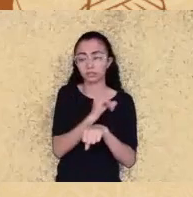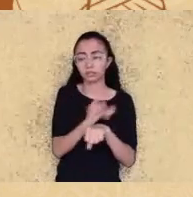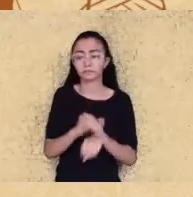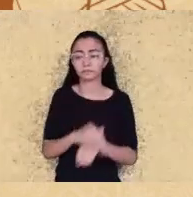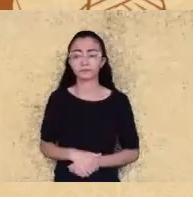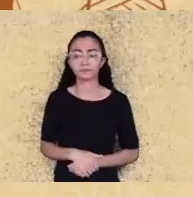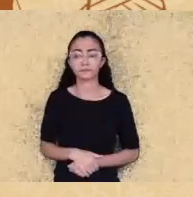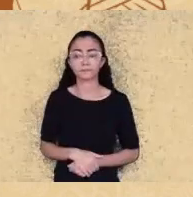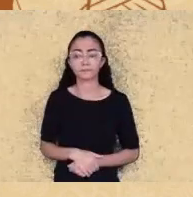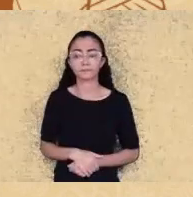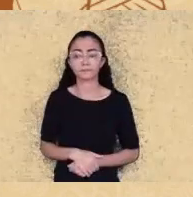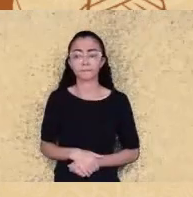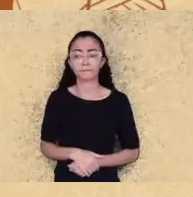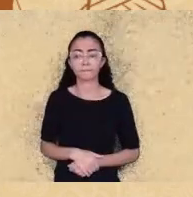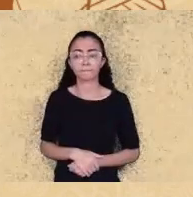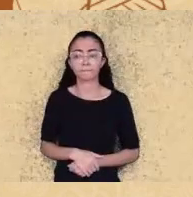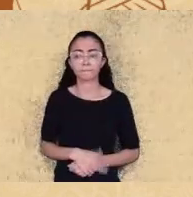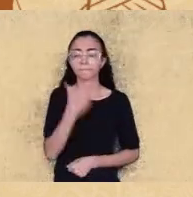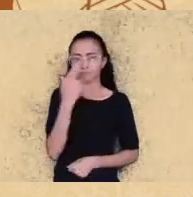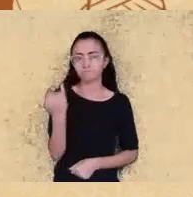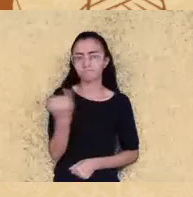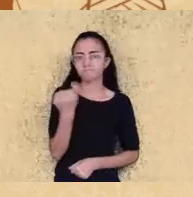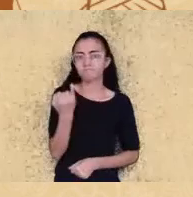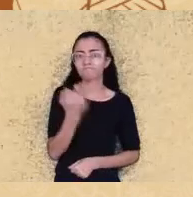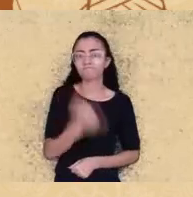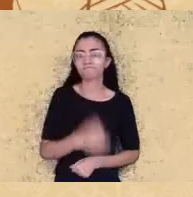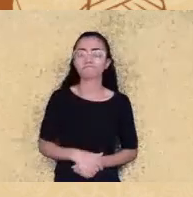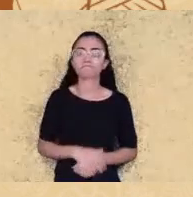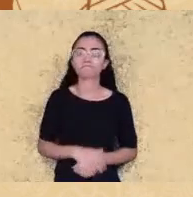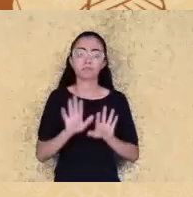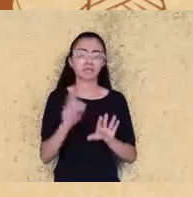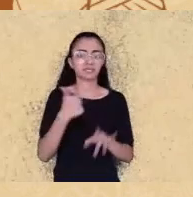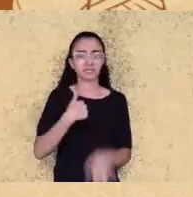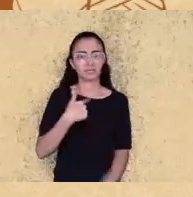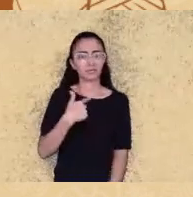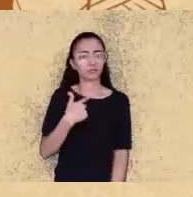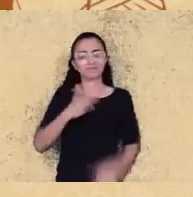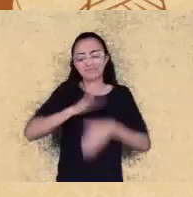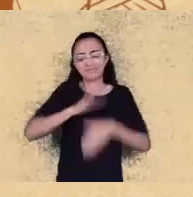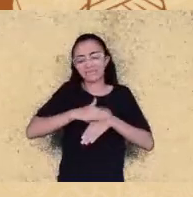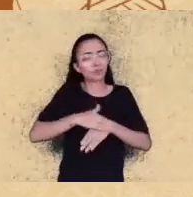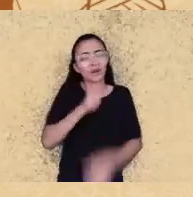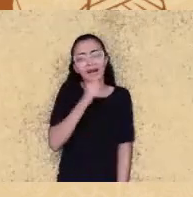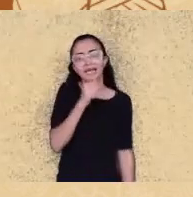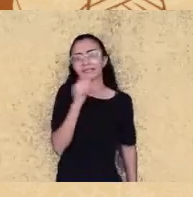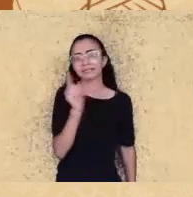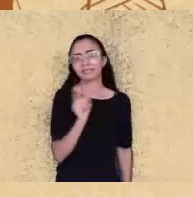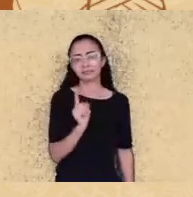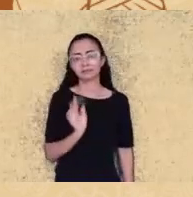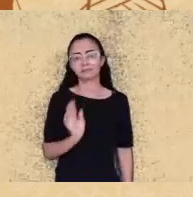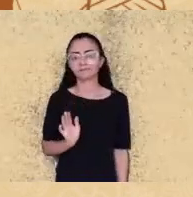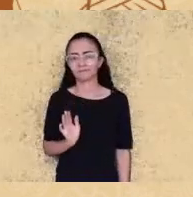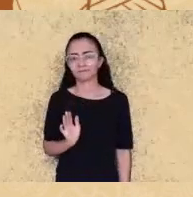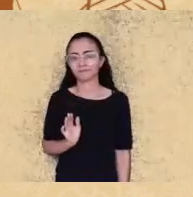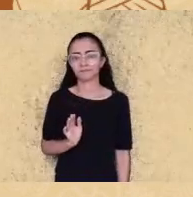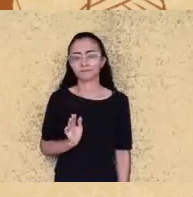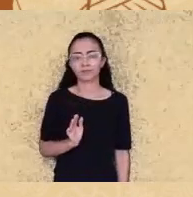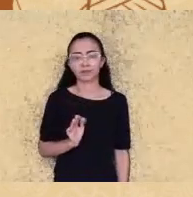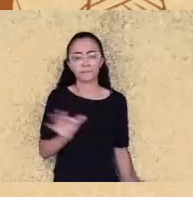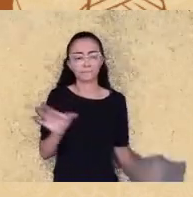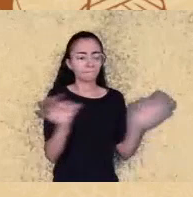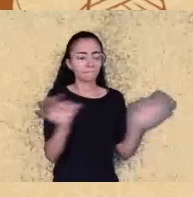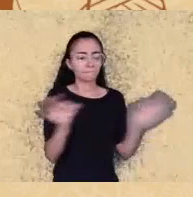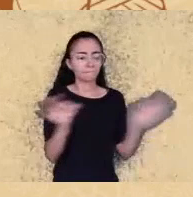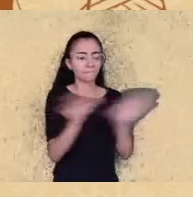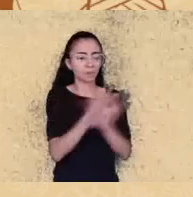acho que é relevante, mas eu, particularmente, não tive tempo de fechar, já fechei assim, mais ou menos, é aquilo que vocês viram, um esqueleto